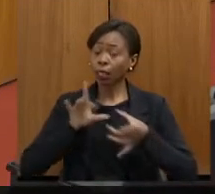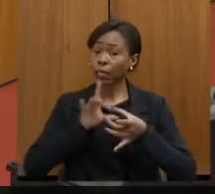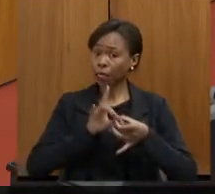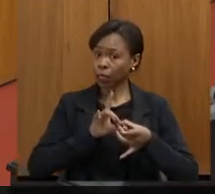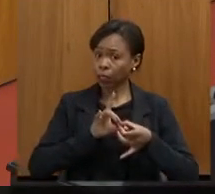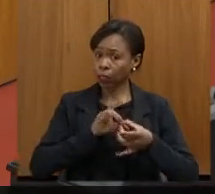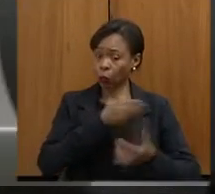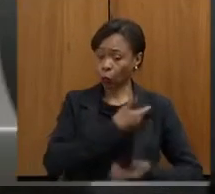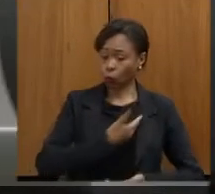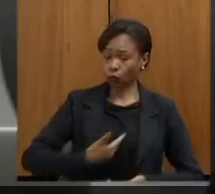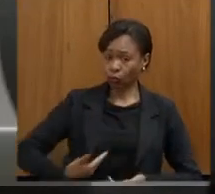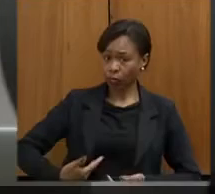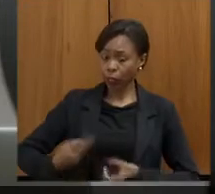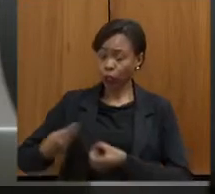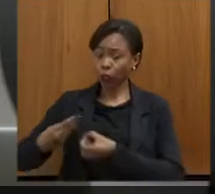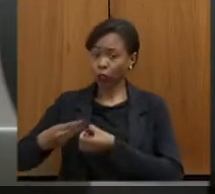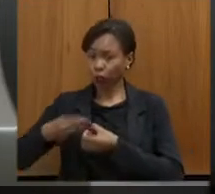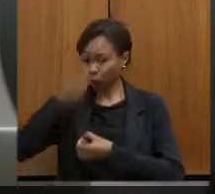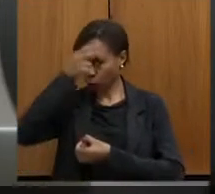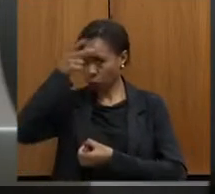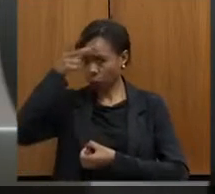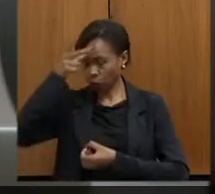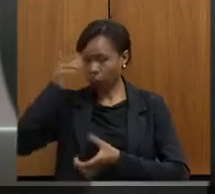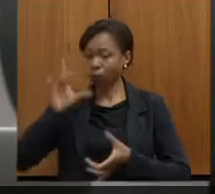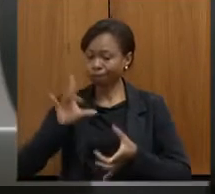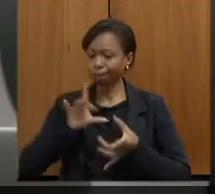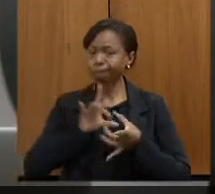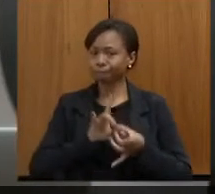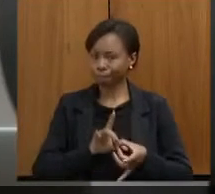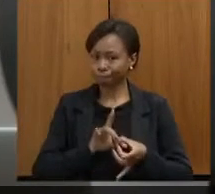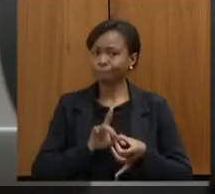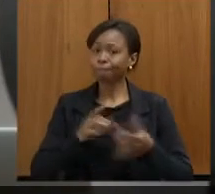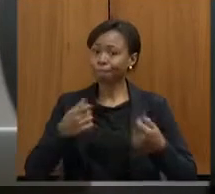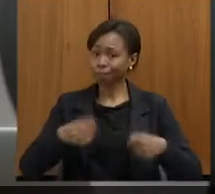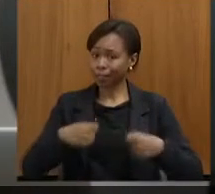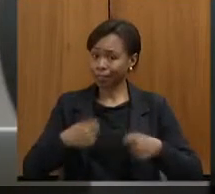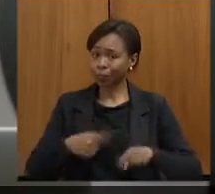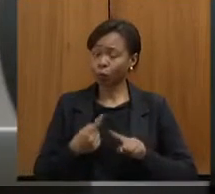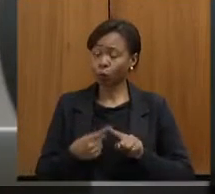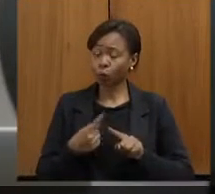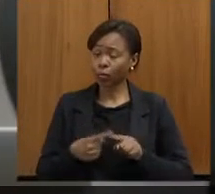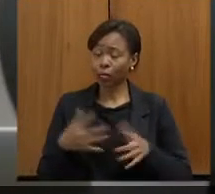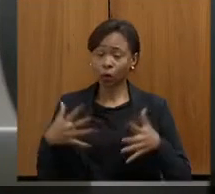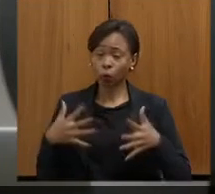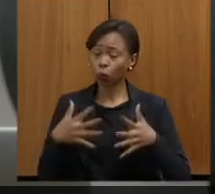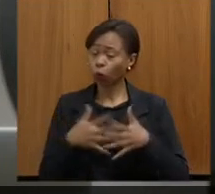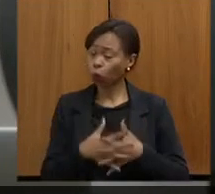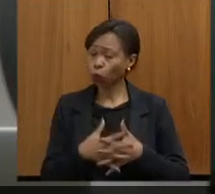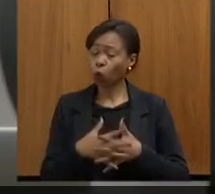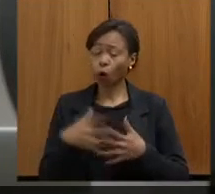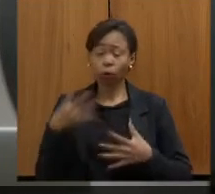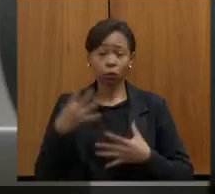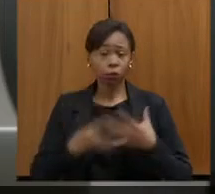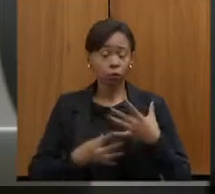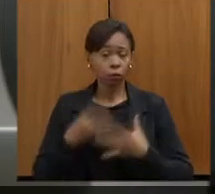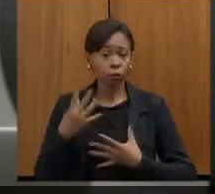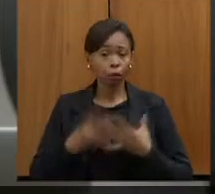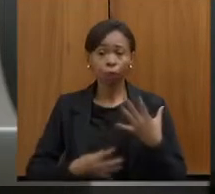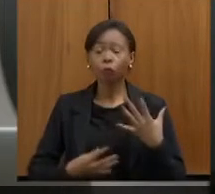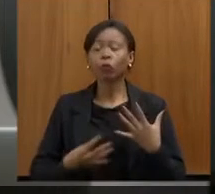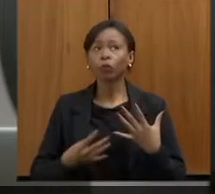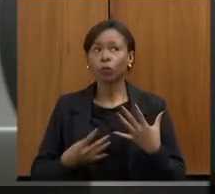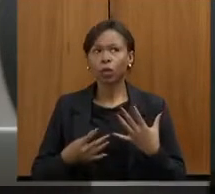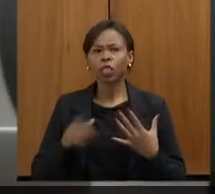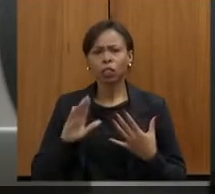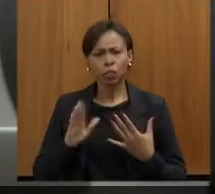realmente chegue, porque os entraves são muitos. Nós tivemos mesmo reunido, secretário, com